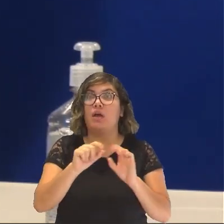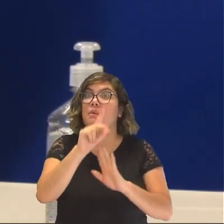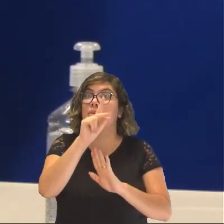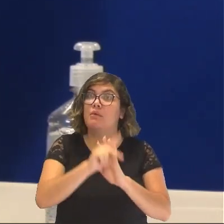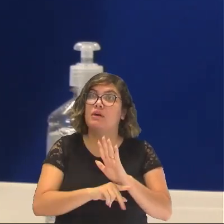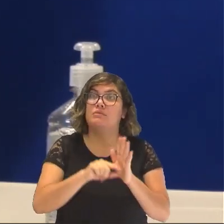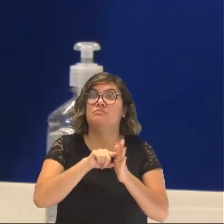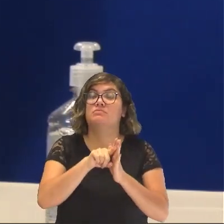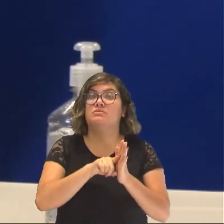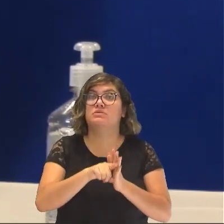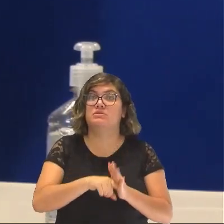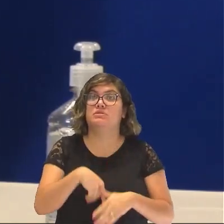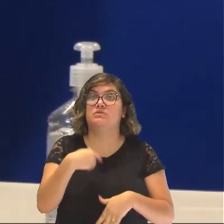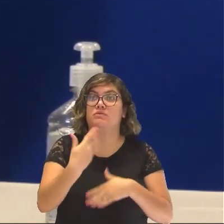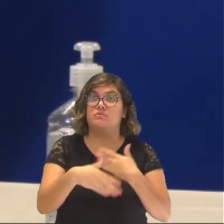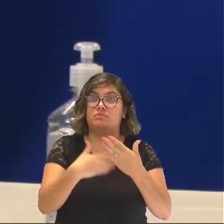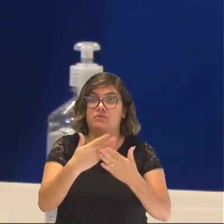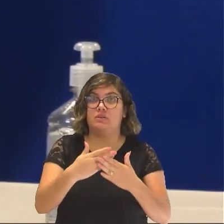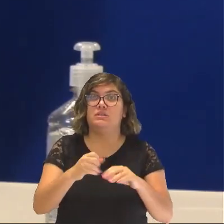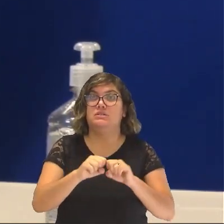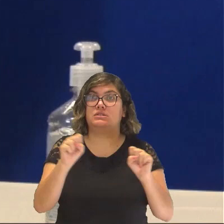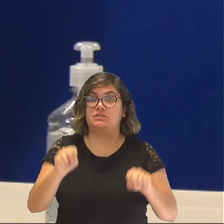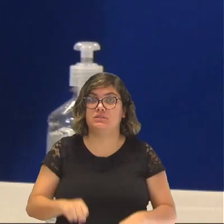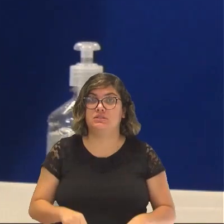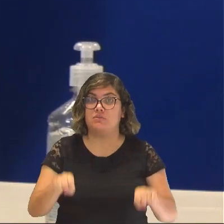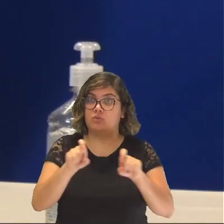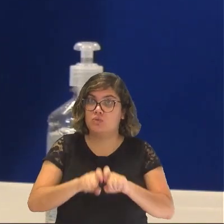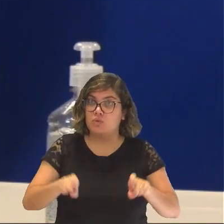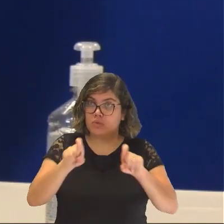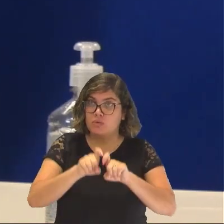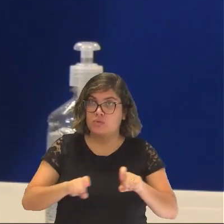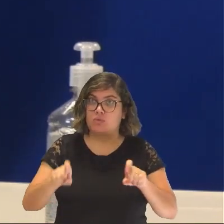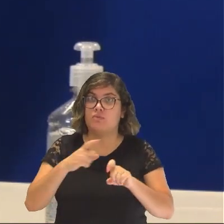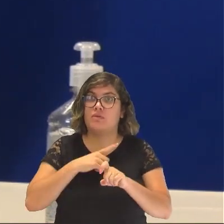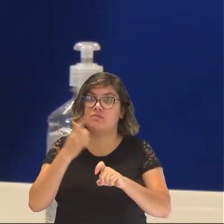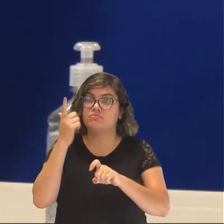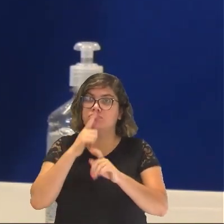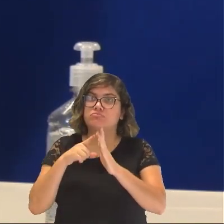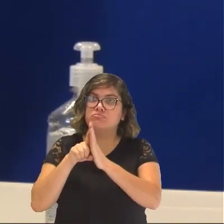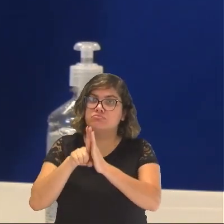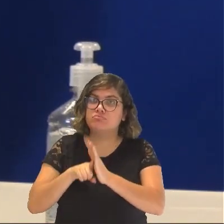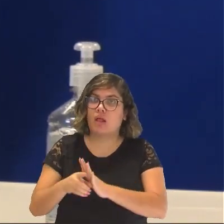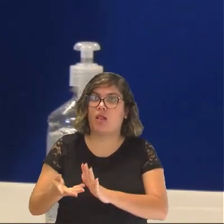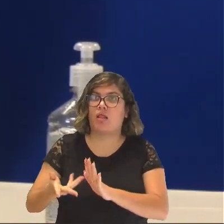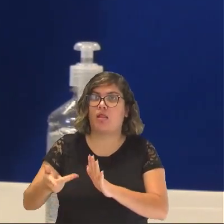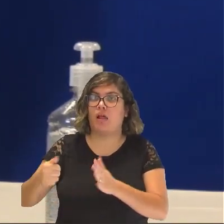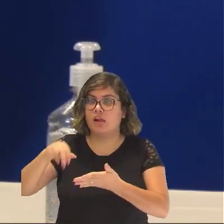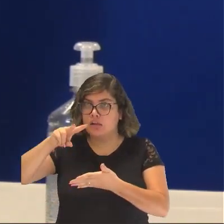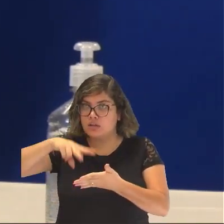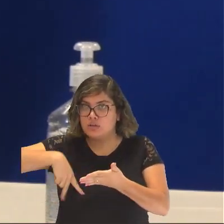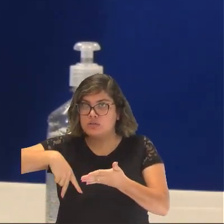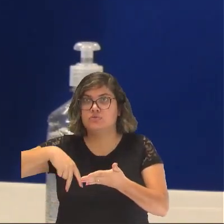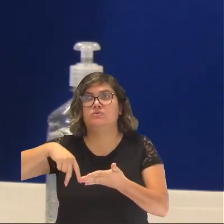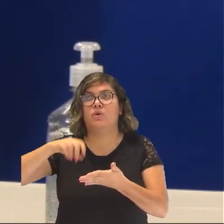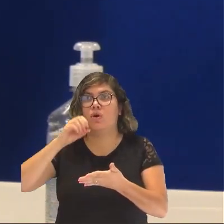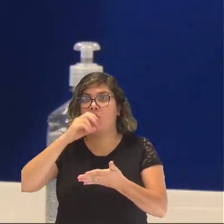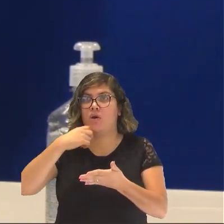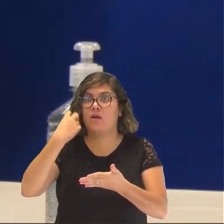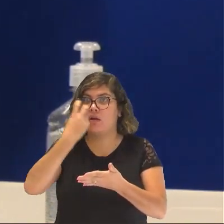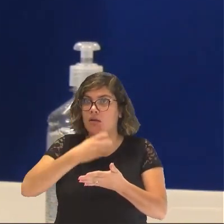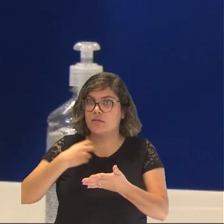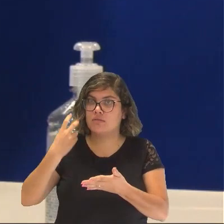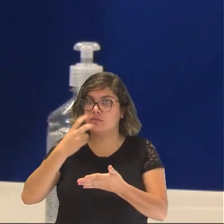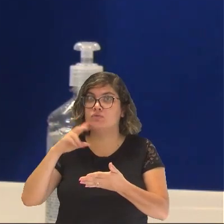de desenvolvimento de um sistema computadorizado para aferição de fluência em leitura oral com emprego de inteligência